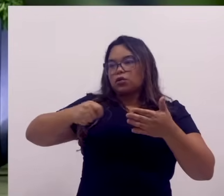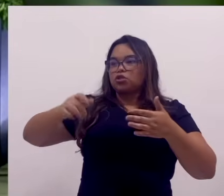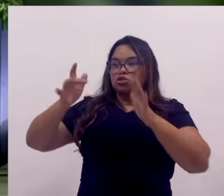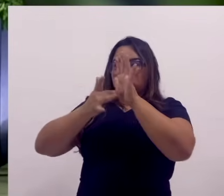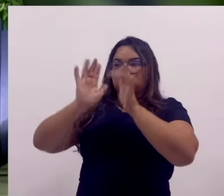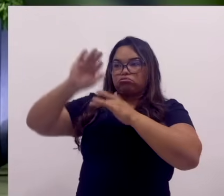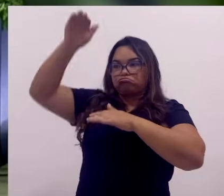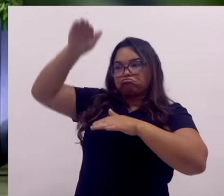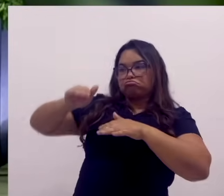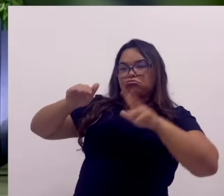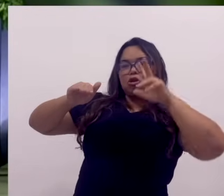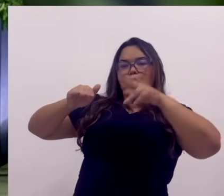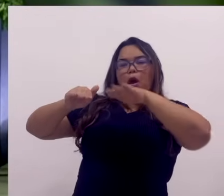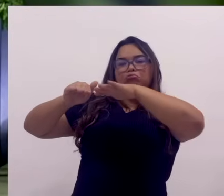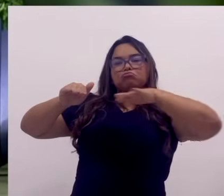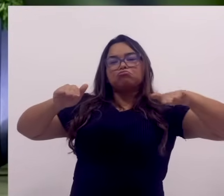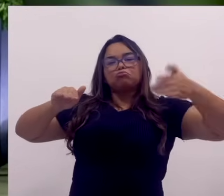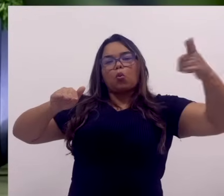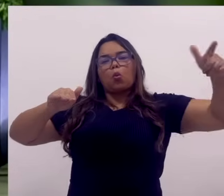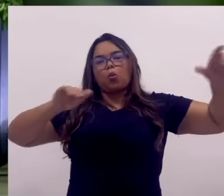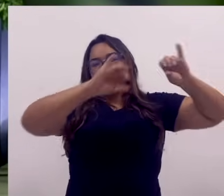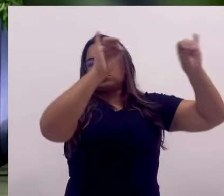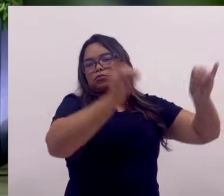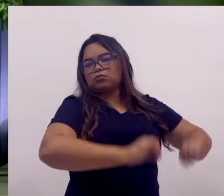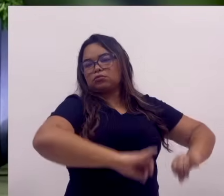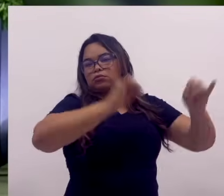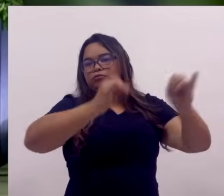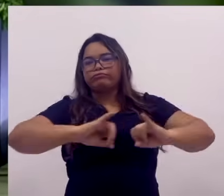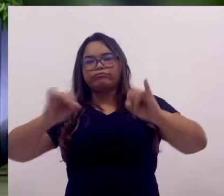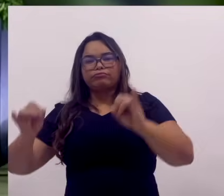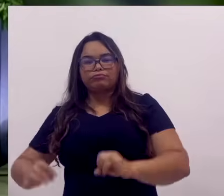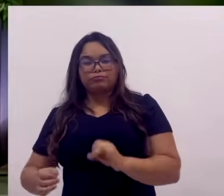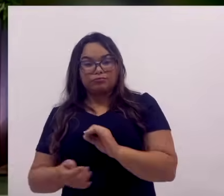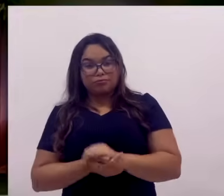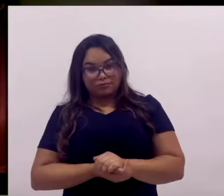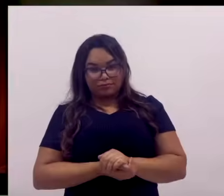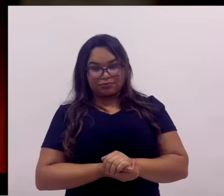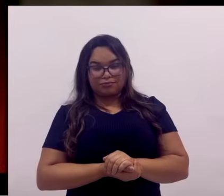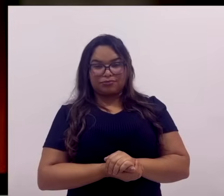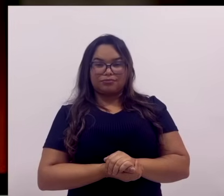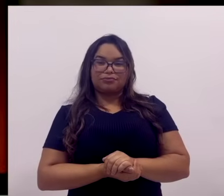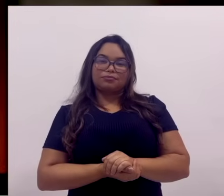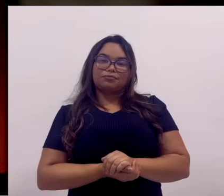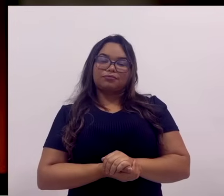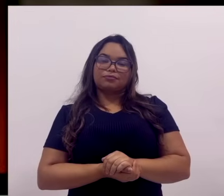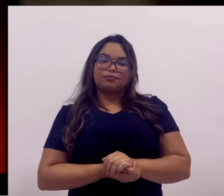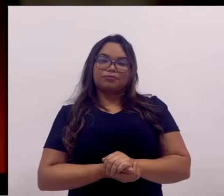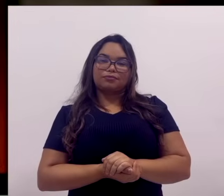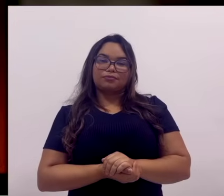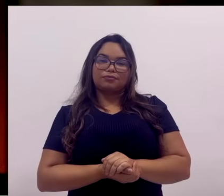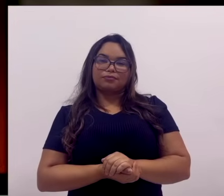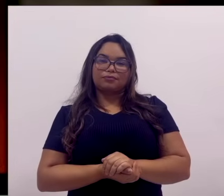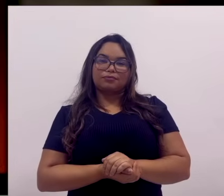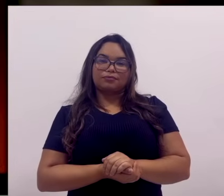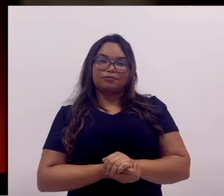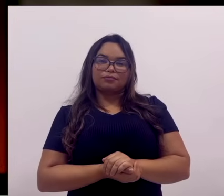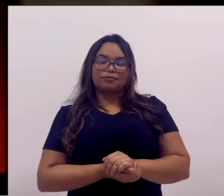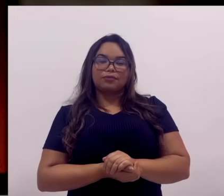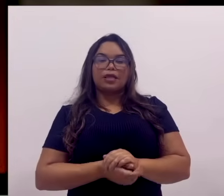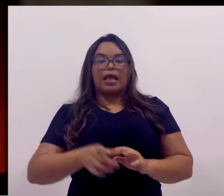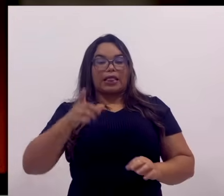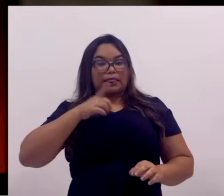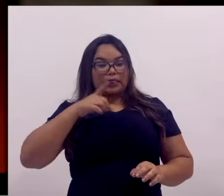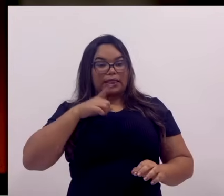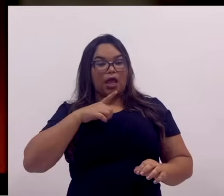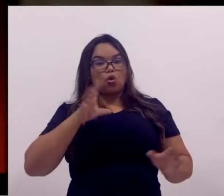o problema era a doutrina de Balaão. Mas também temos os que seguem a doutrina dos nicolaítas. Ups!